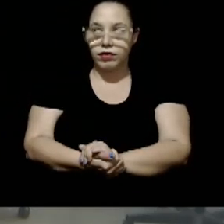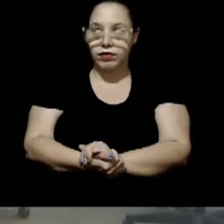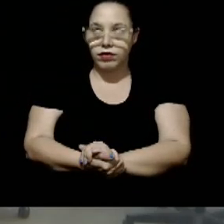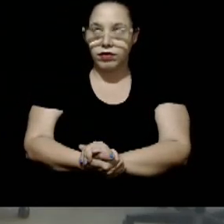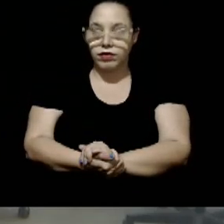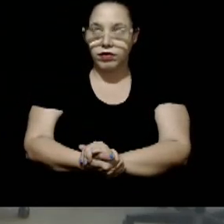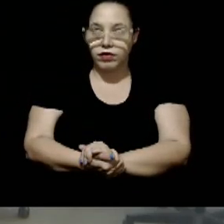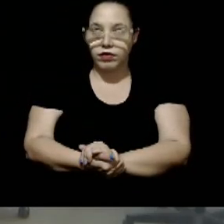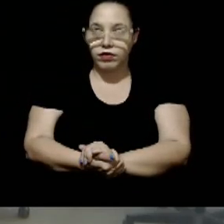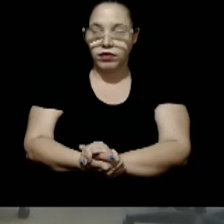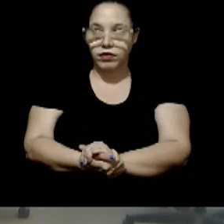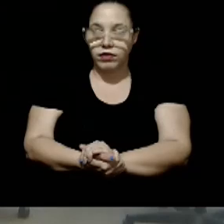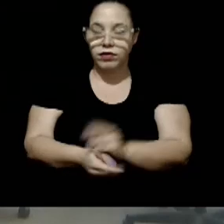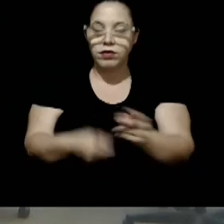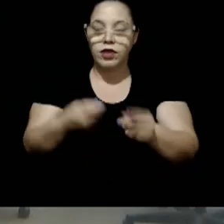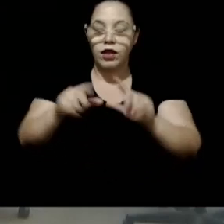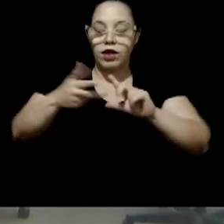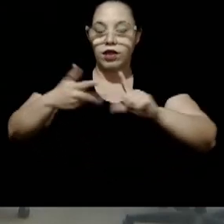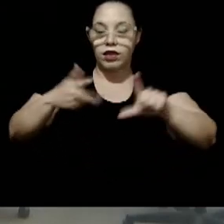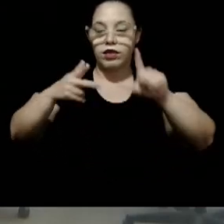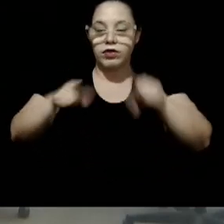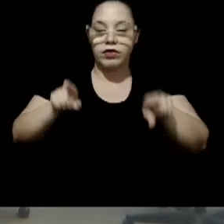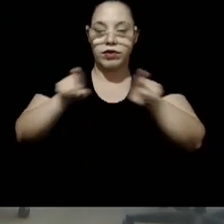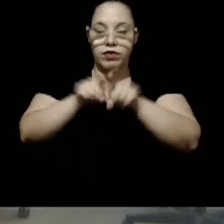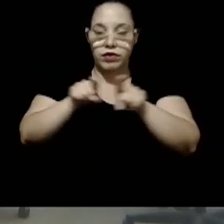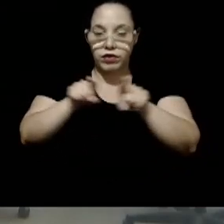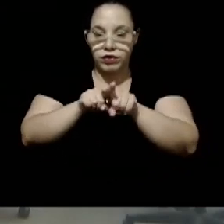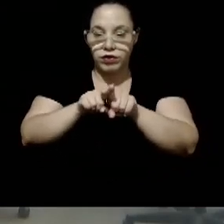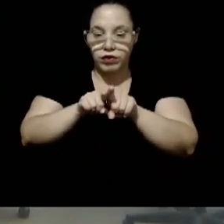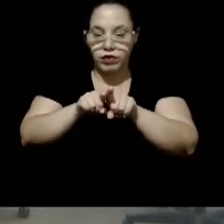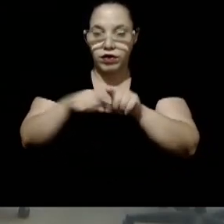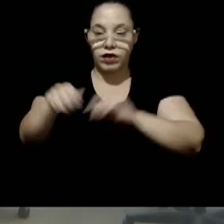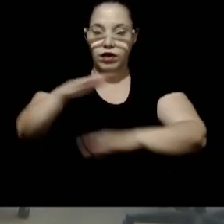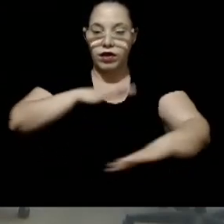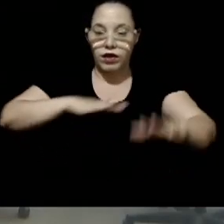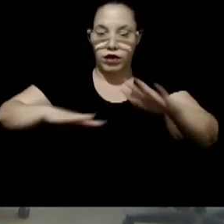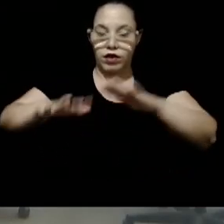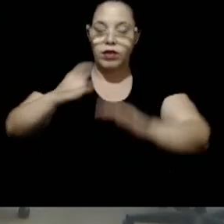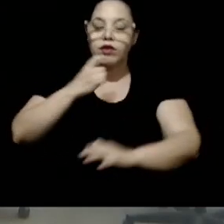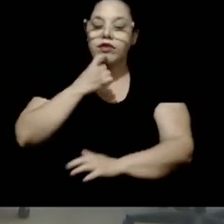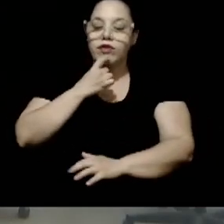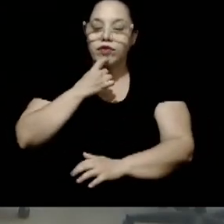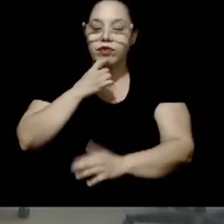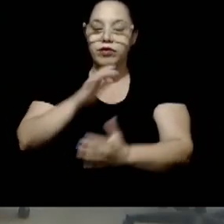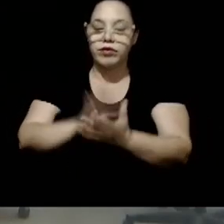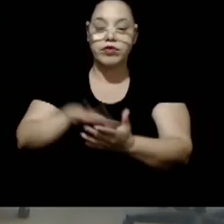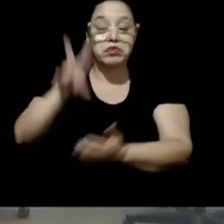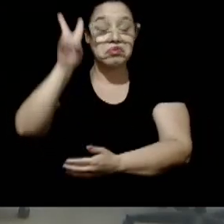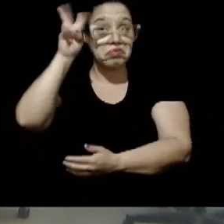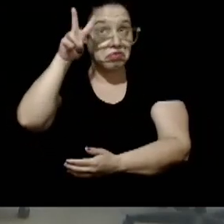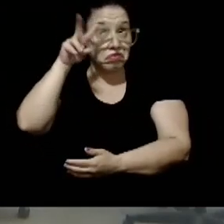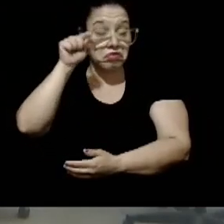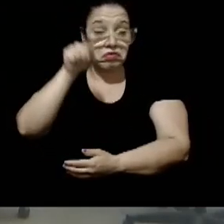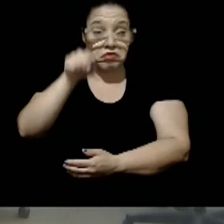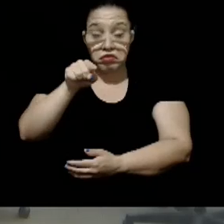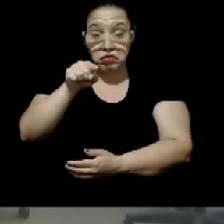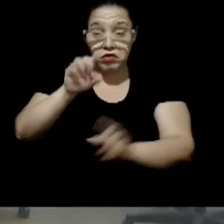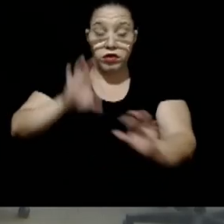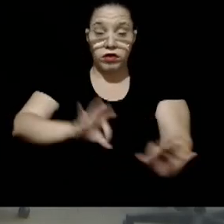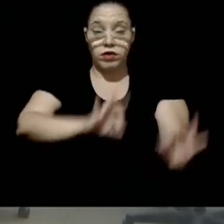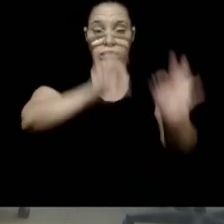legislativo e também na cidade de Campinas Vale lembrar que você que está assistindo a nossa